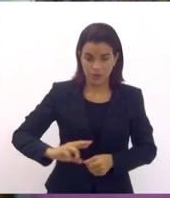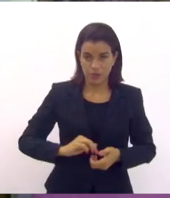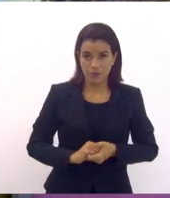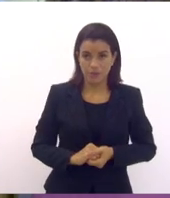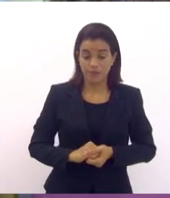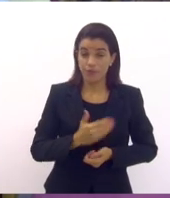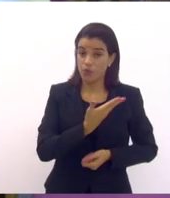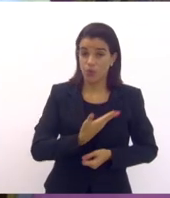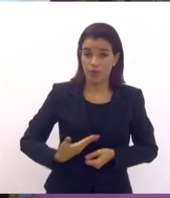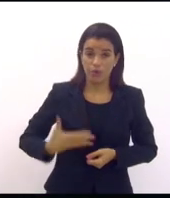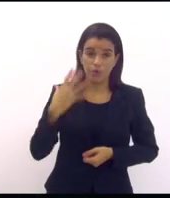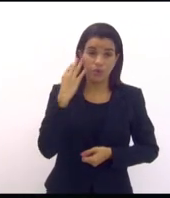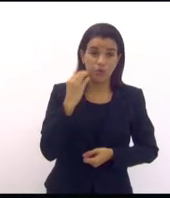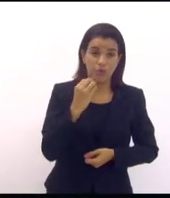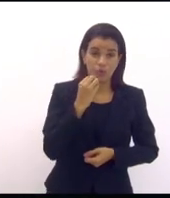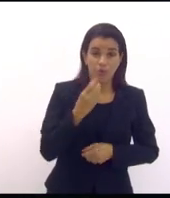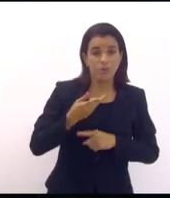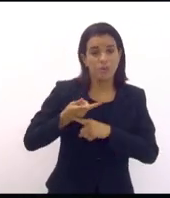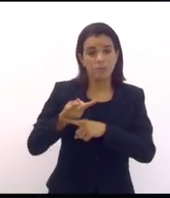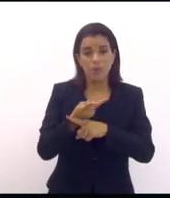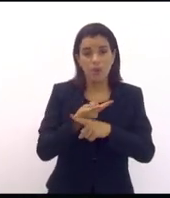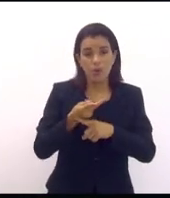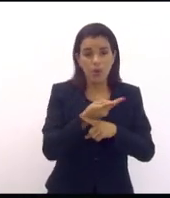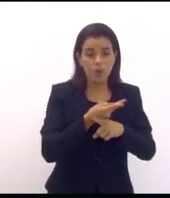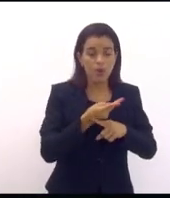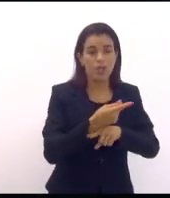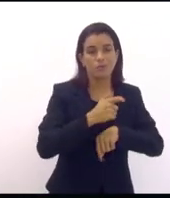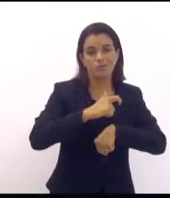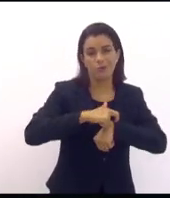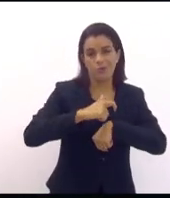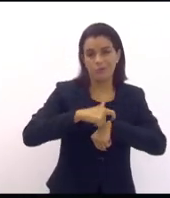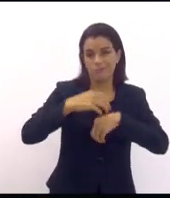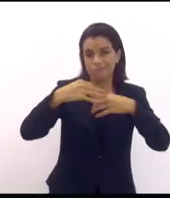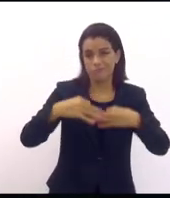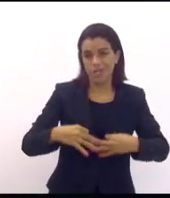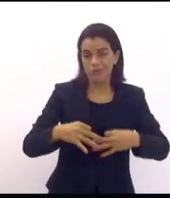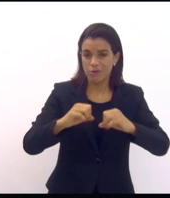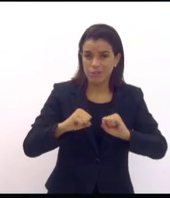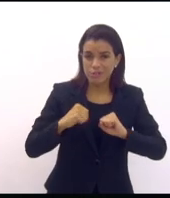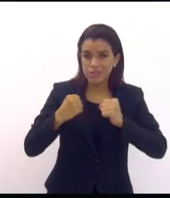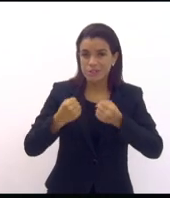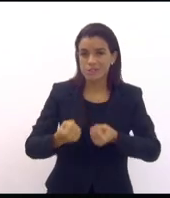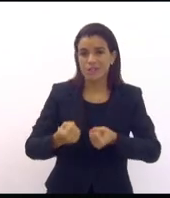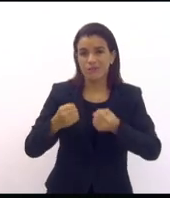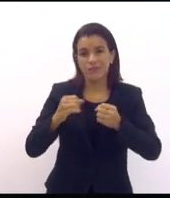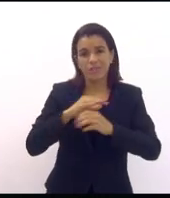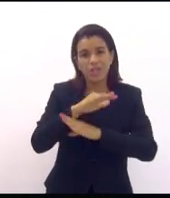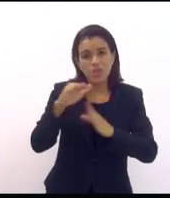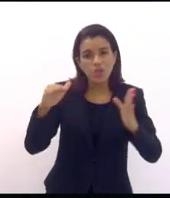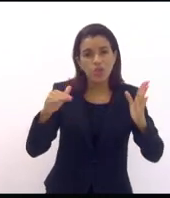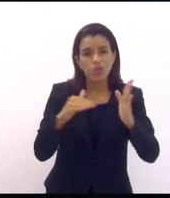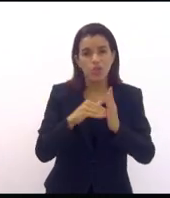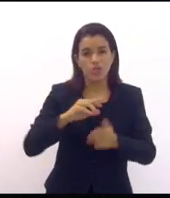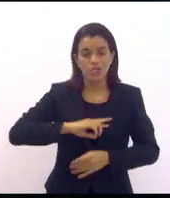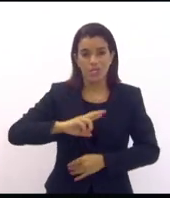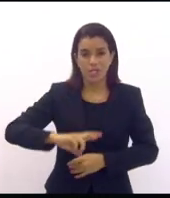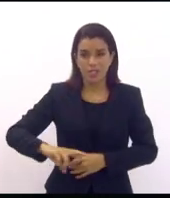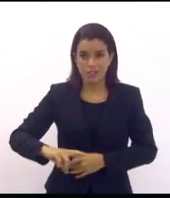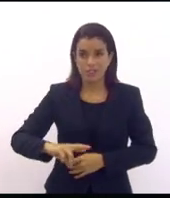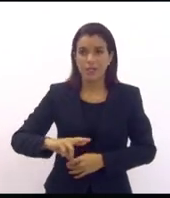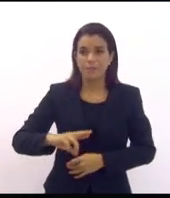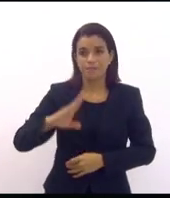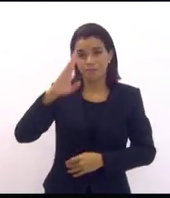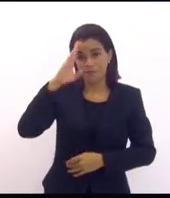o governador Cláudio Castro tem buscado muito esse momento de defender todas as nossas religiões de estar próximo de